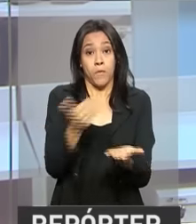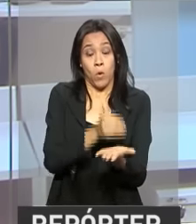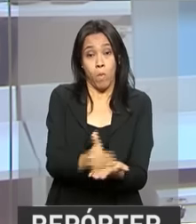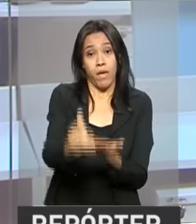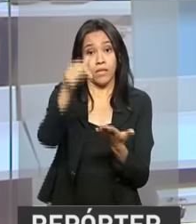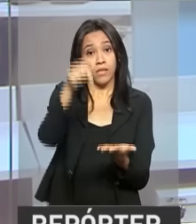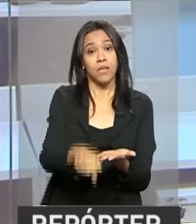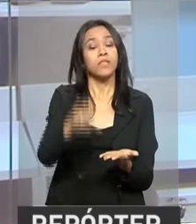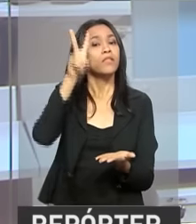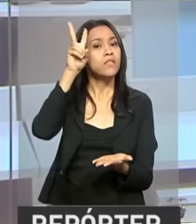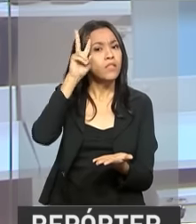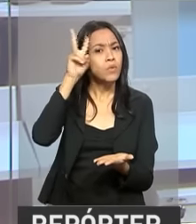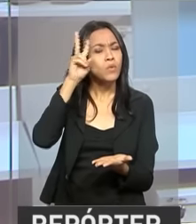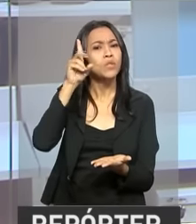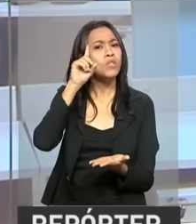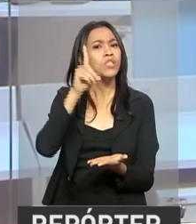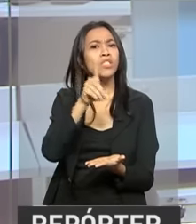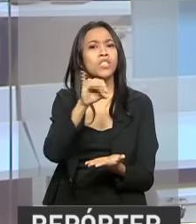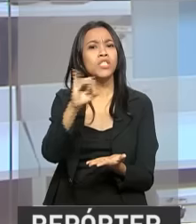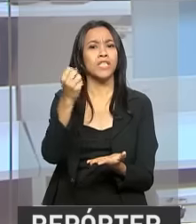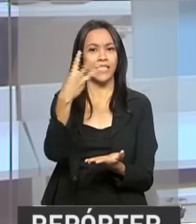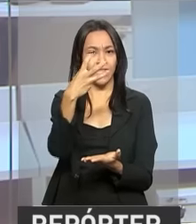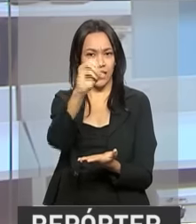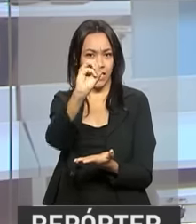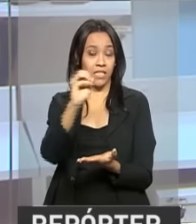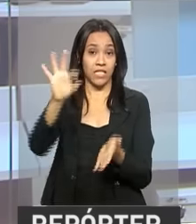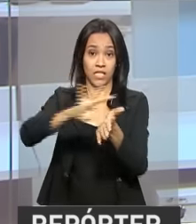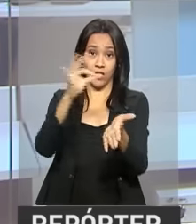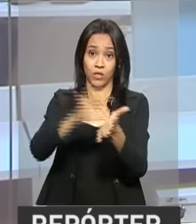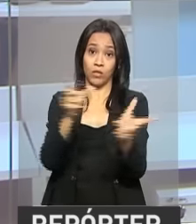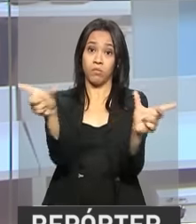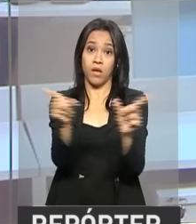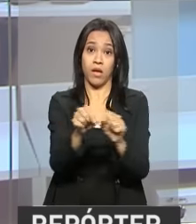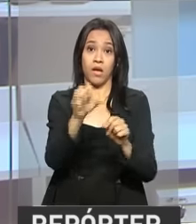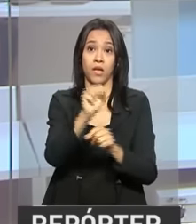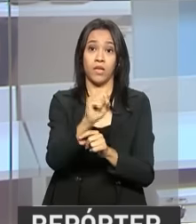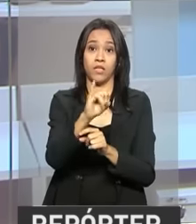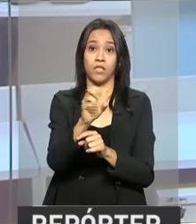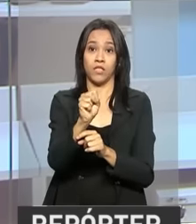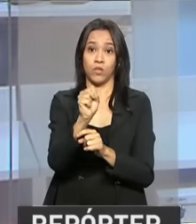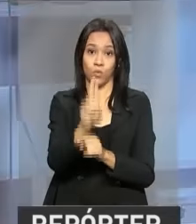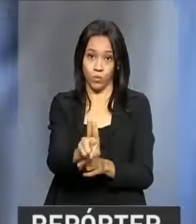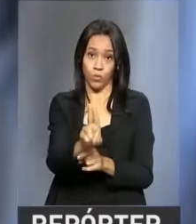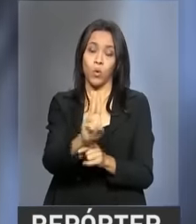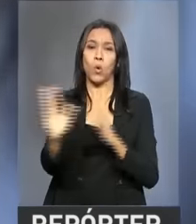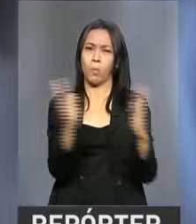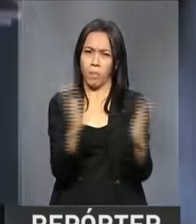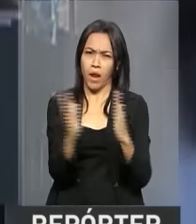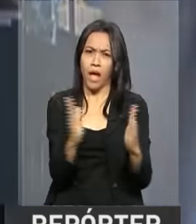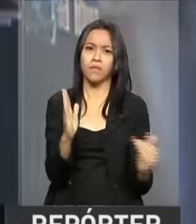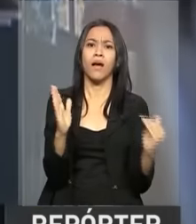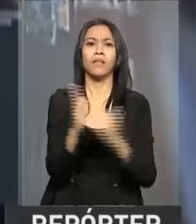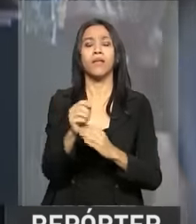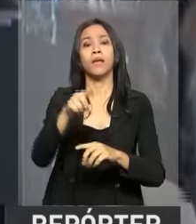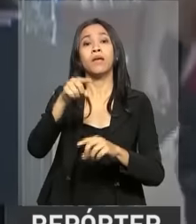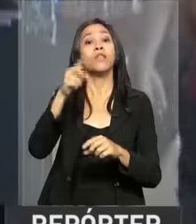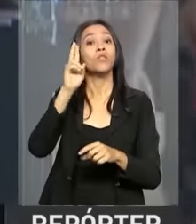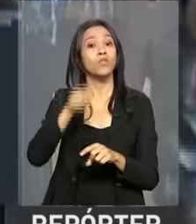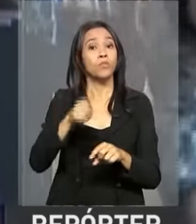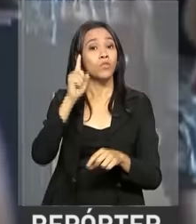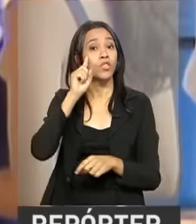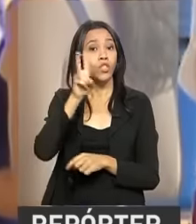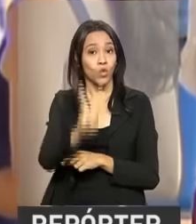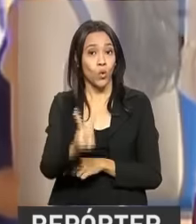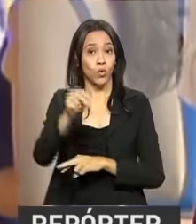segunda-feira dia 30 as inscrições para o cisu o sistema de seleção unificada o prazo vai até 2 de Junho serão